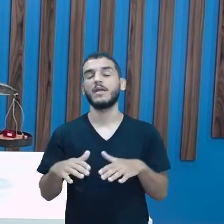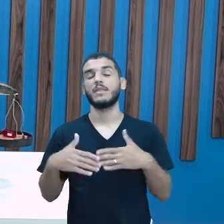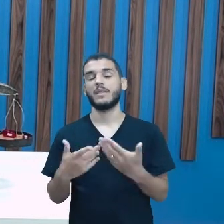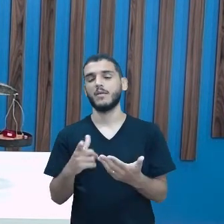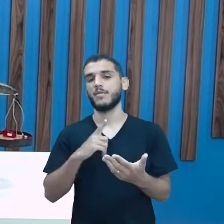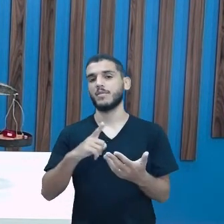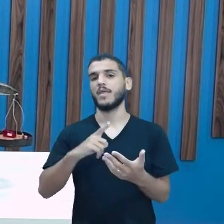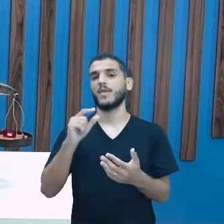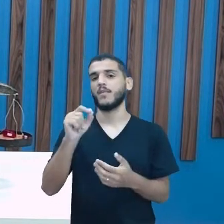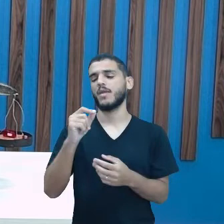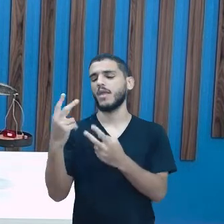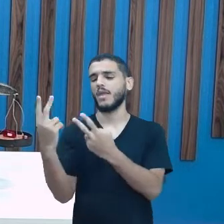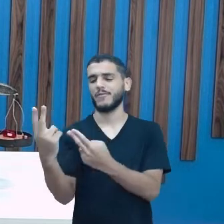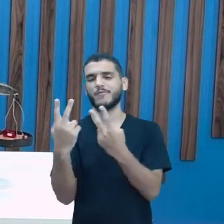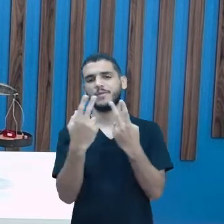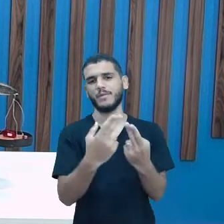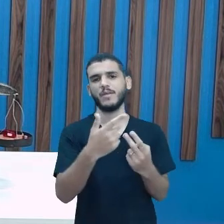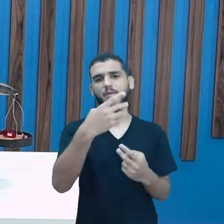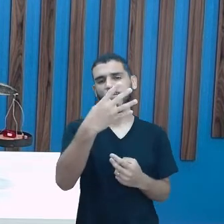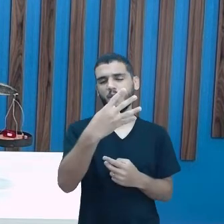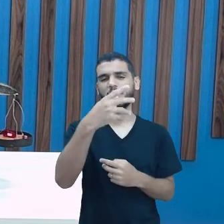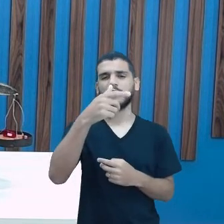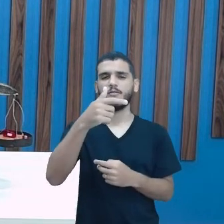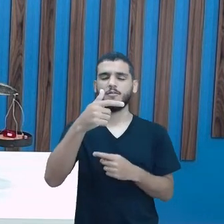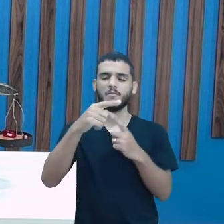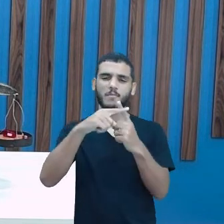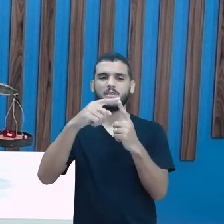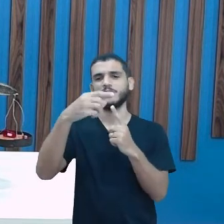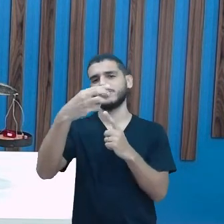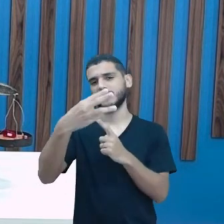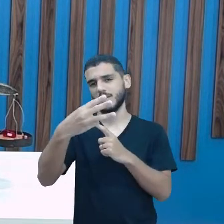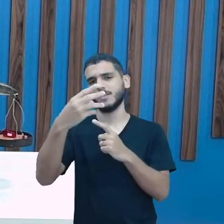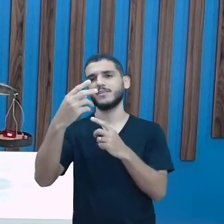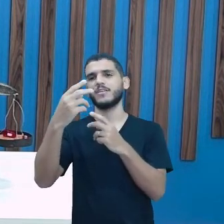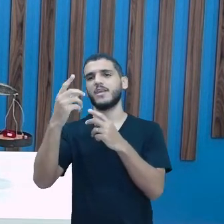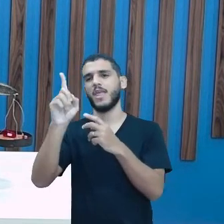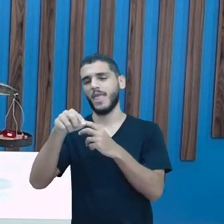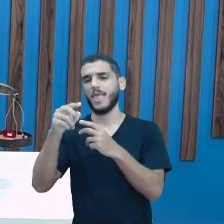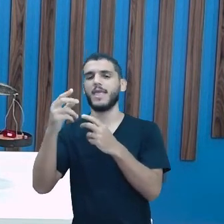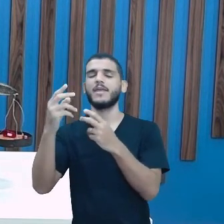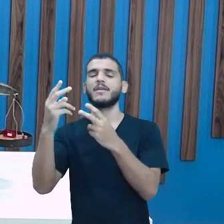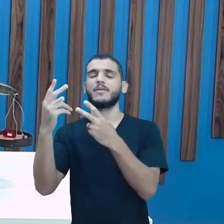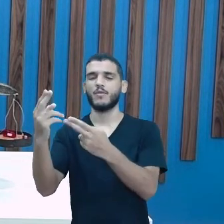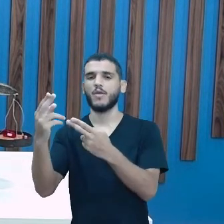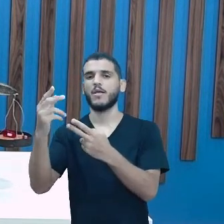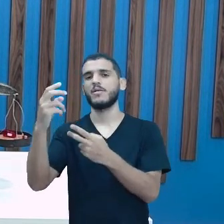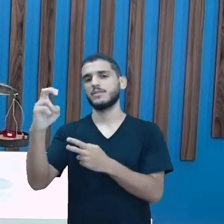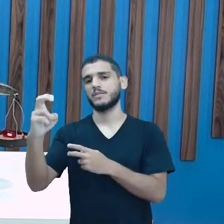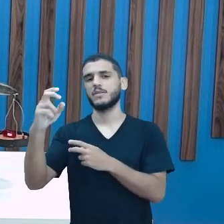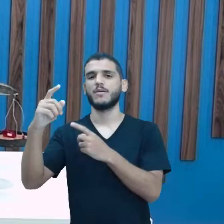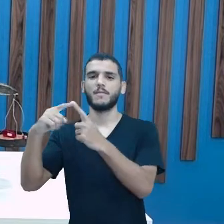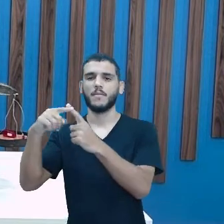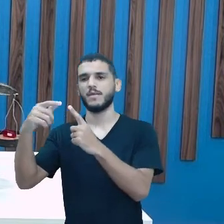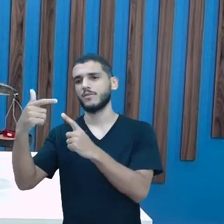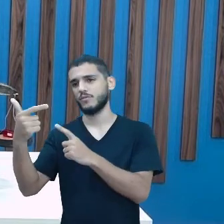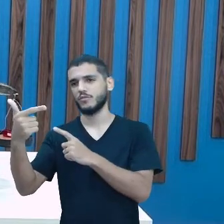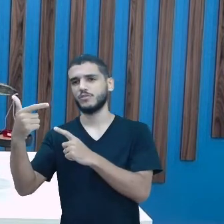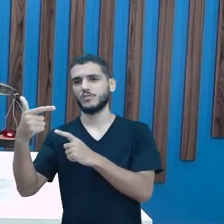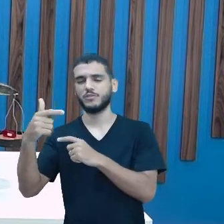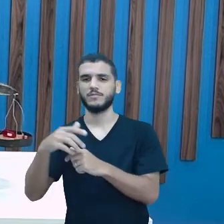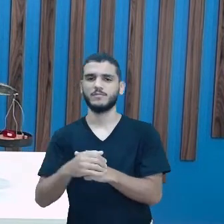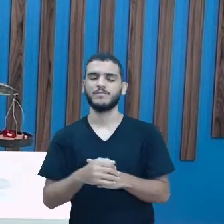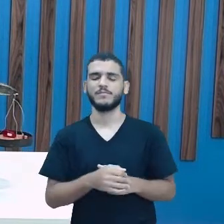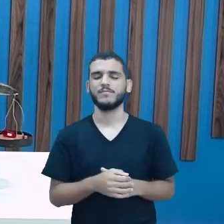de igualdade. 4 mais 3 é igual a 5 mais 2. Esse meu sinal